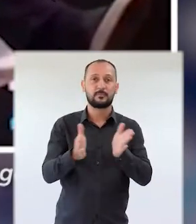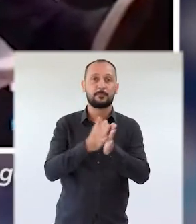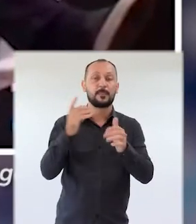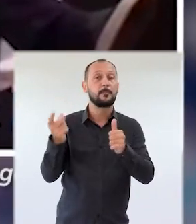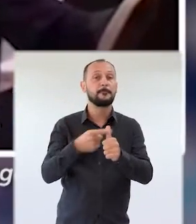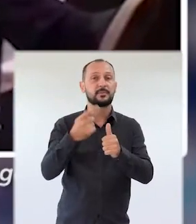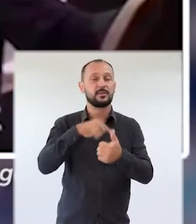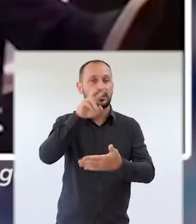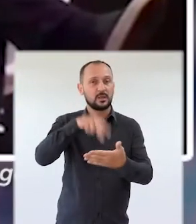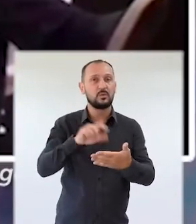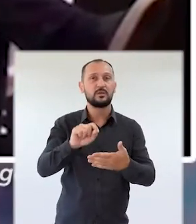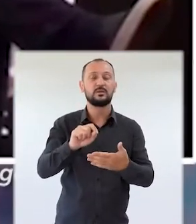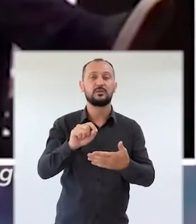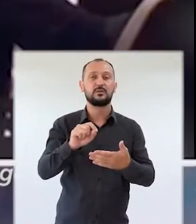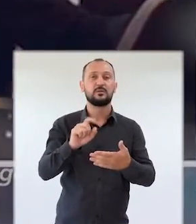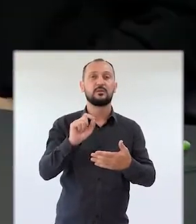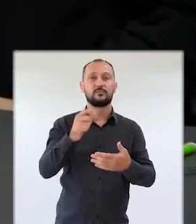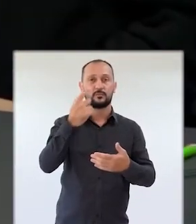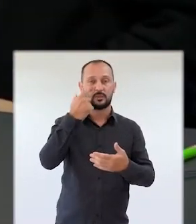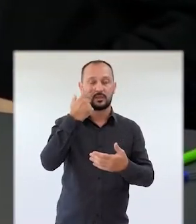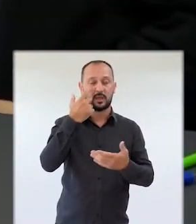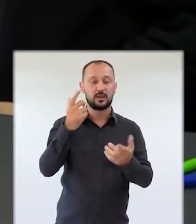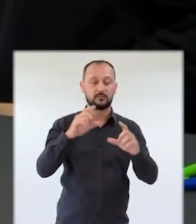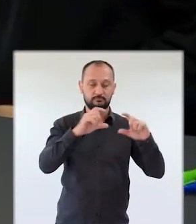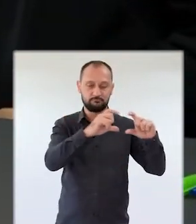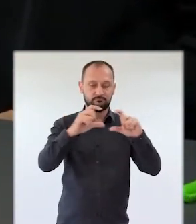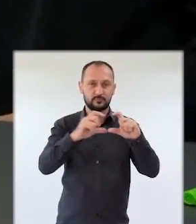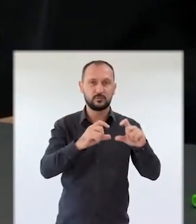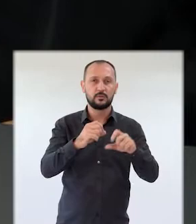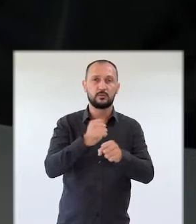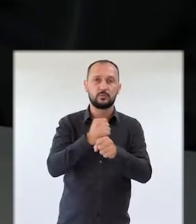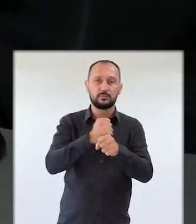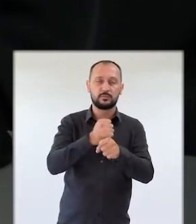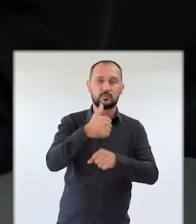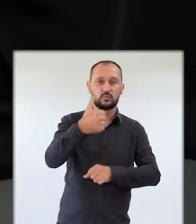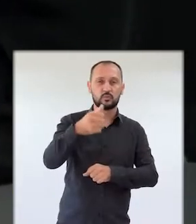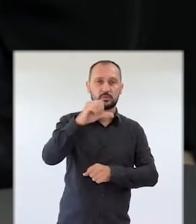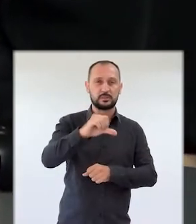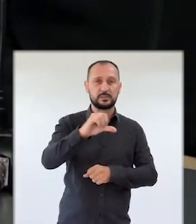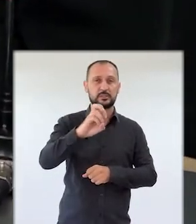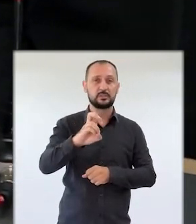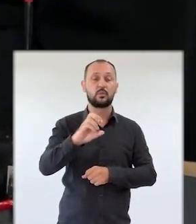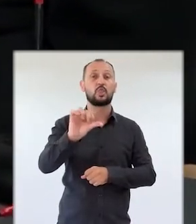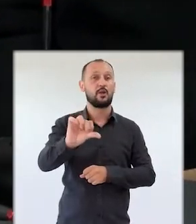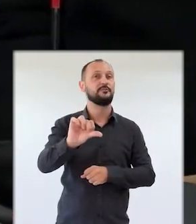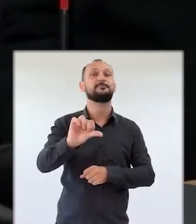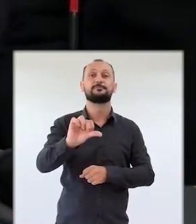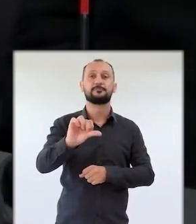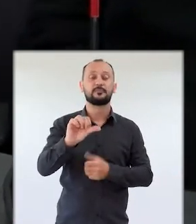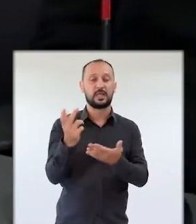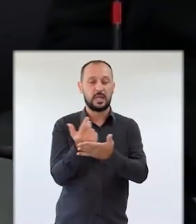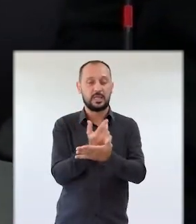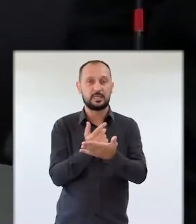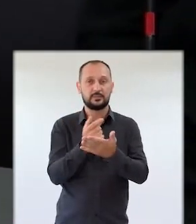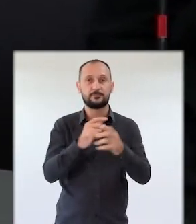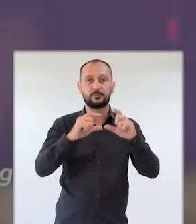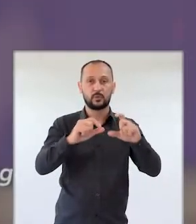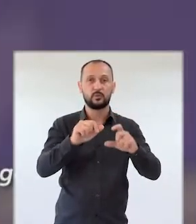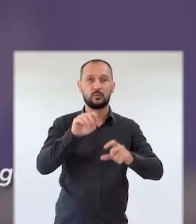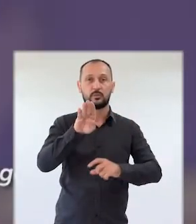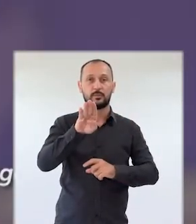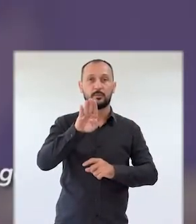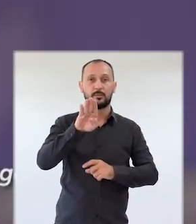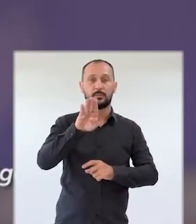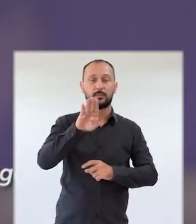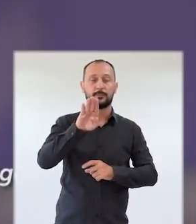primeira vez que eu li alguma coisa dele, que era um desenho de quadrinho, foi em 1959, em que ele desenhou o Bidu,